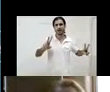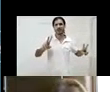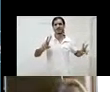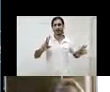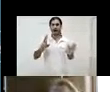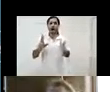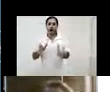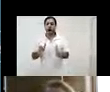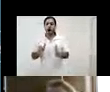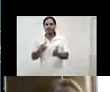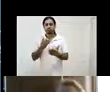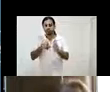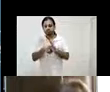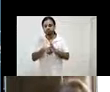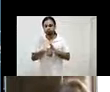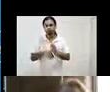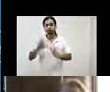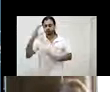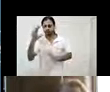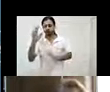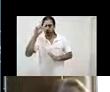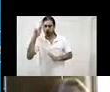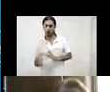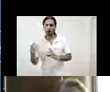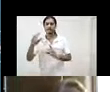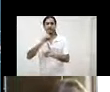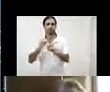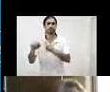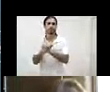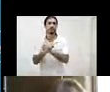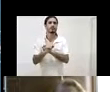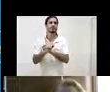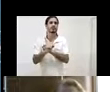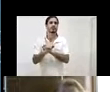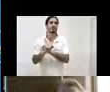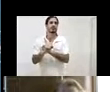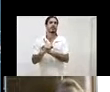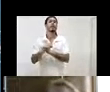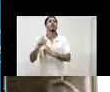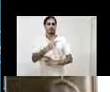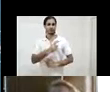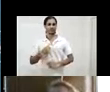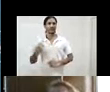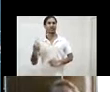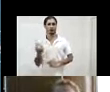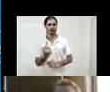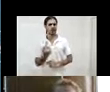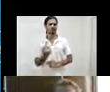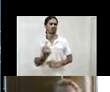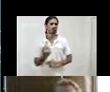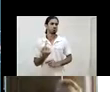pesquisas se desvincular de que nós não fazemos pesquisas os outros que fazem pesquisas, nós não teríamos essa